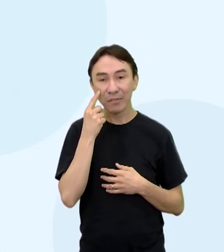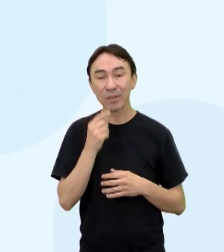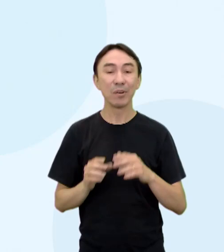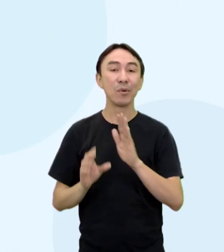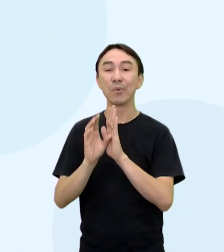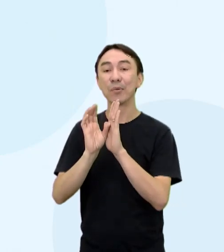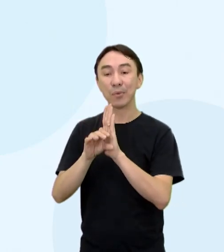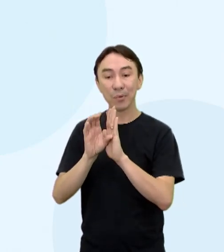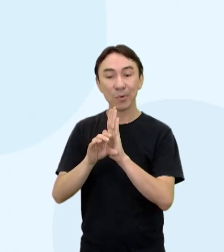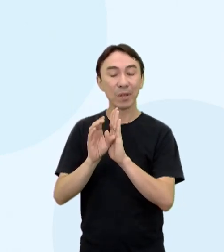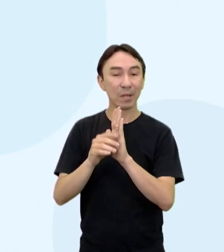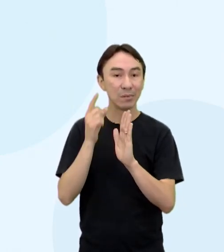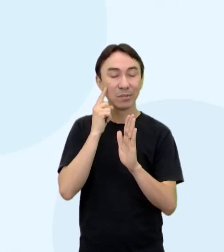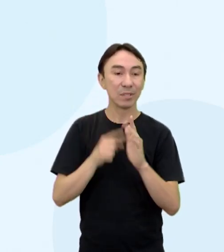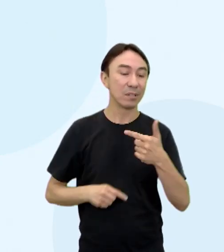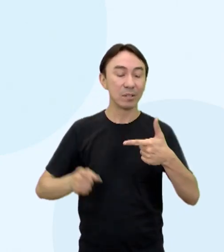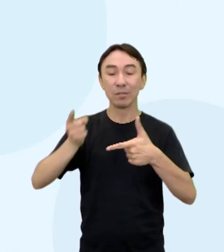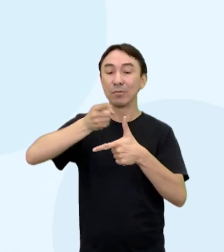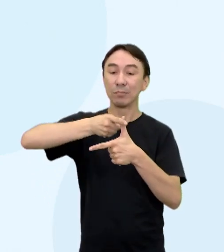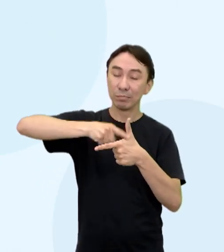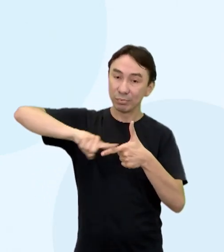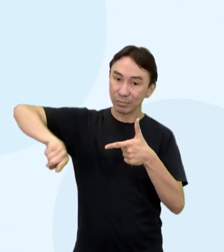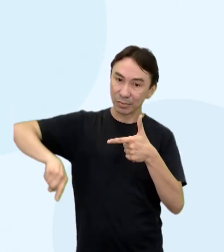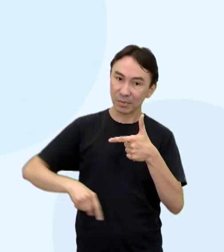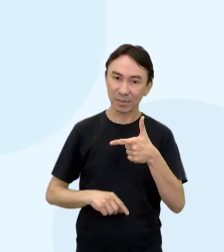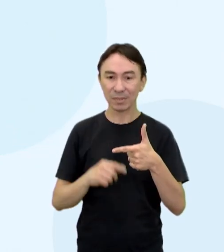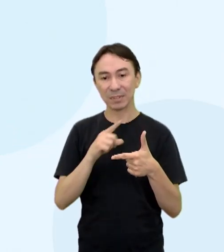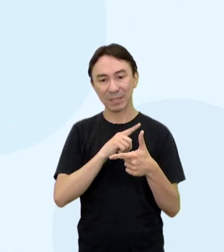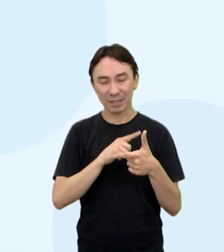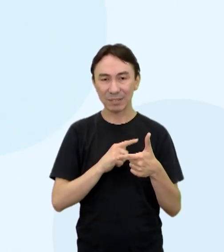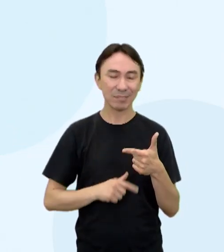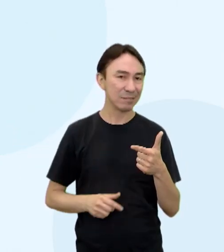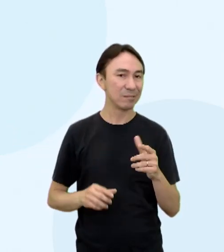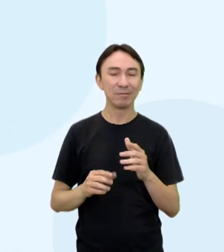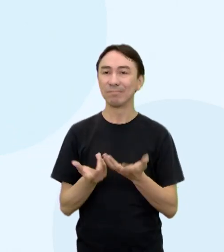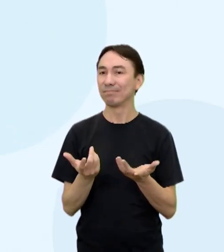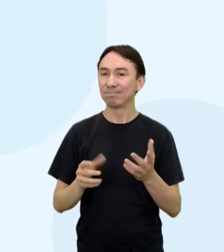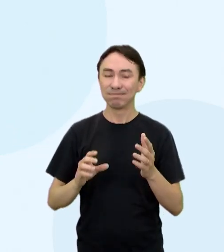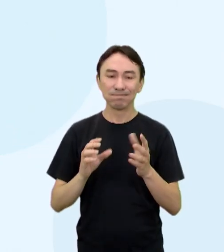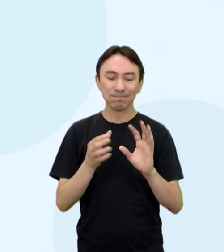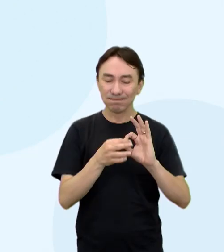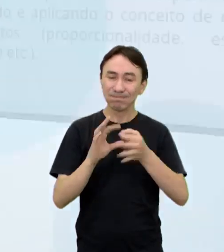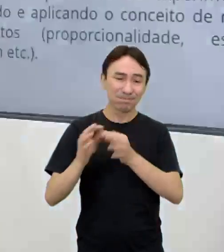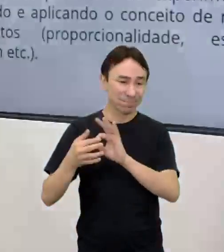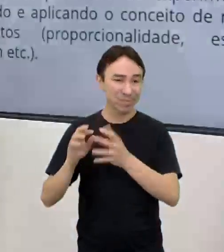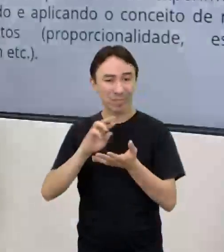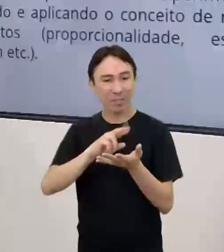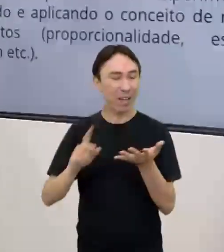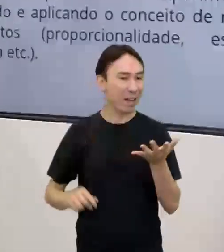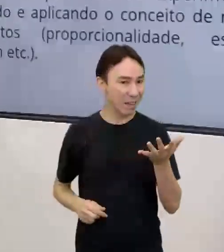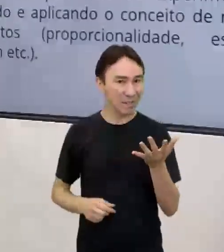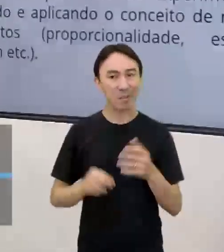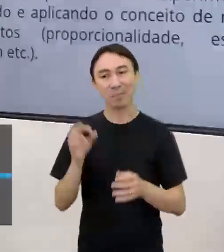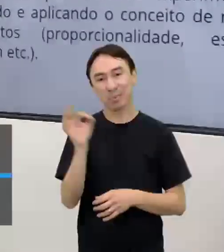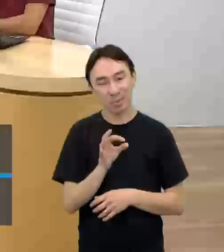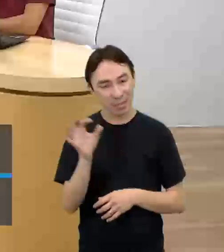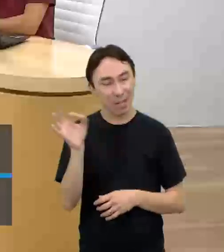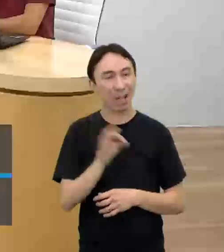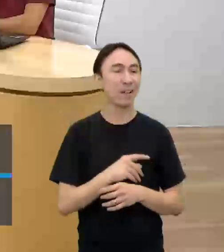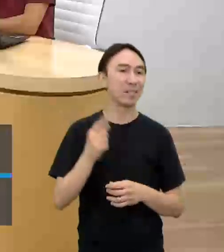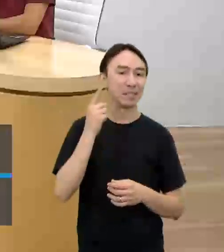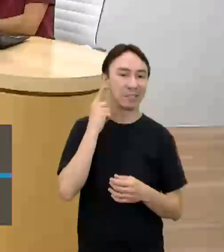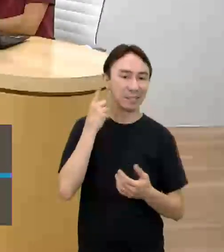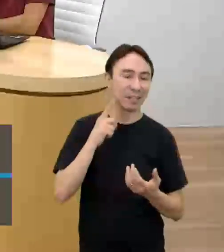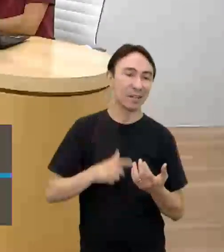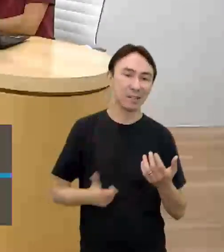Em diversos contextos. Proporcionalidade, escala, velocidade e porcentagem. Olha quanta coisa. Mas, gente,